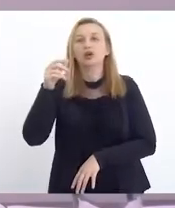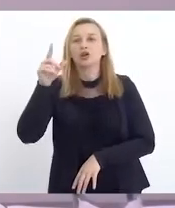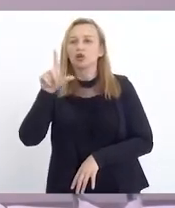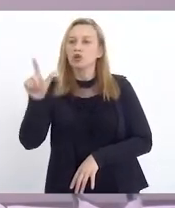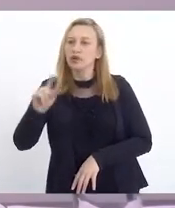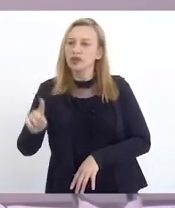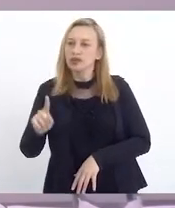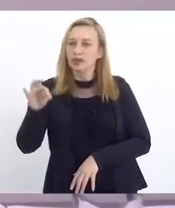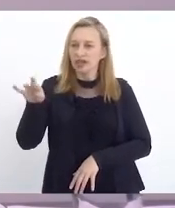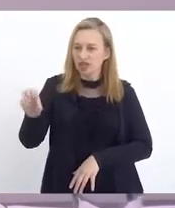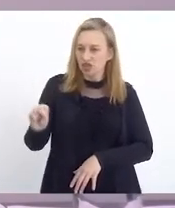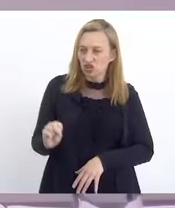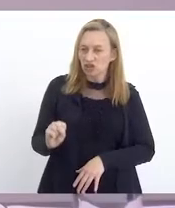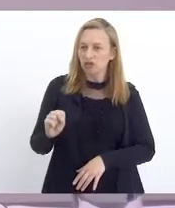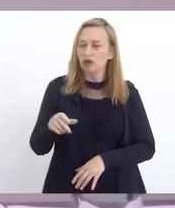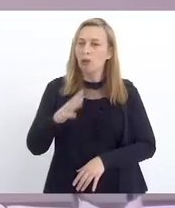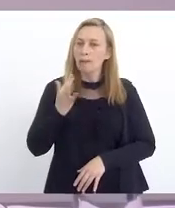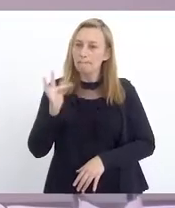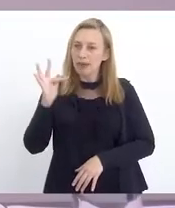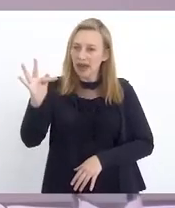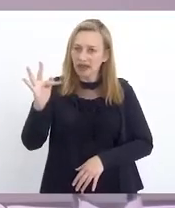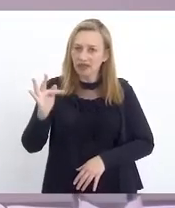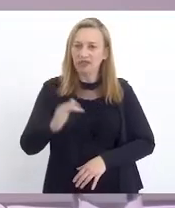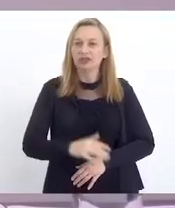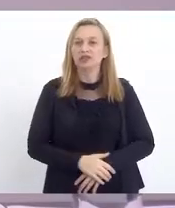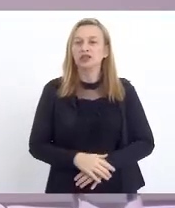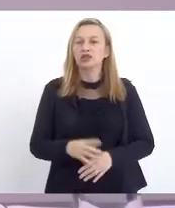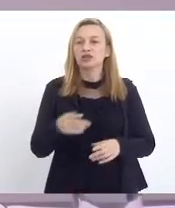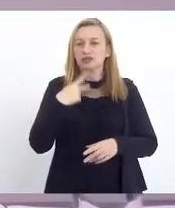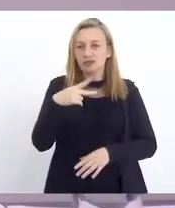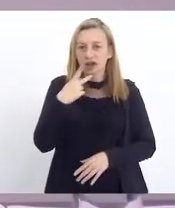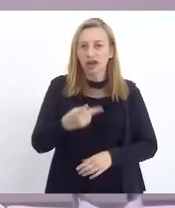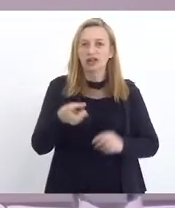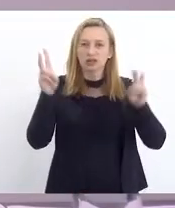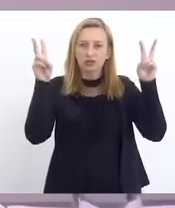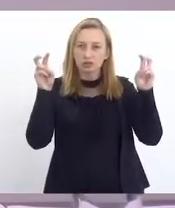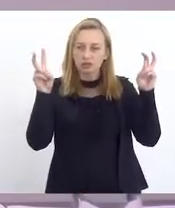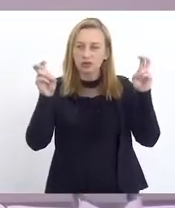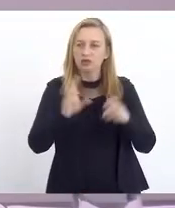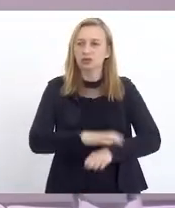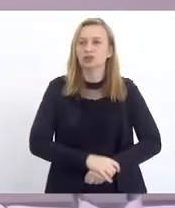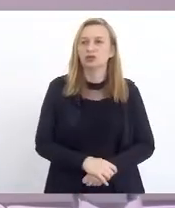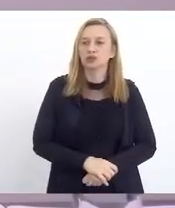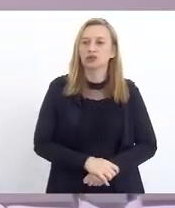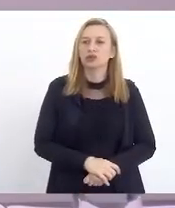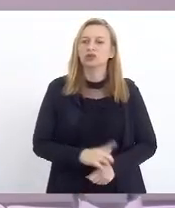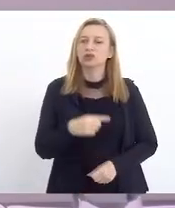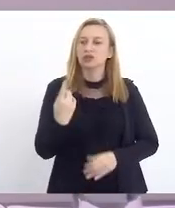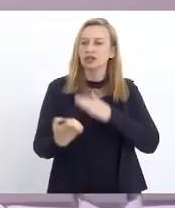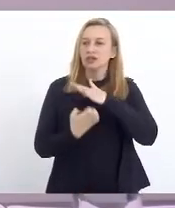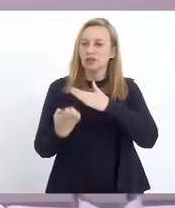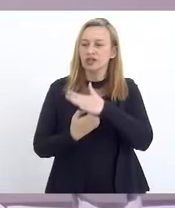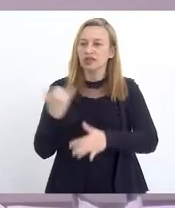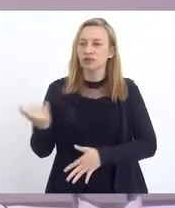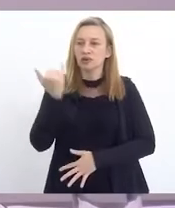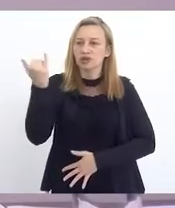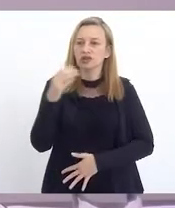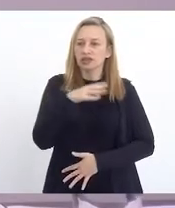Martins. Vou fazer um breve comentário a respeito da nossa empresa tão importante,